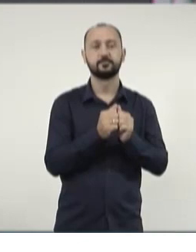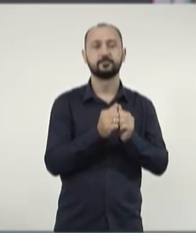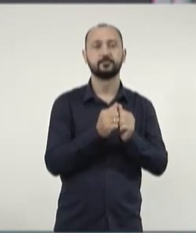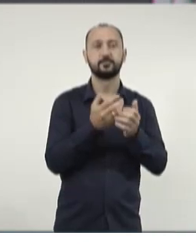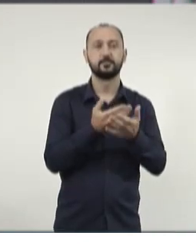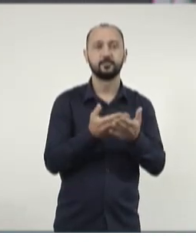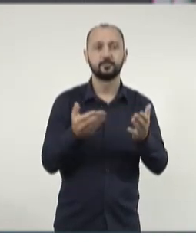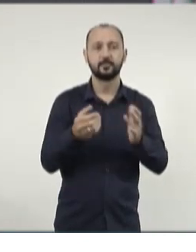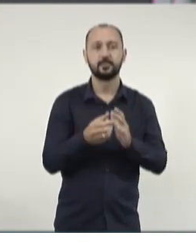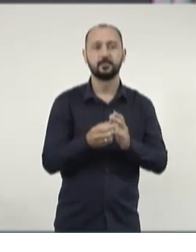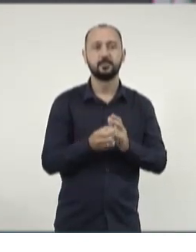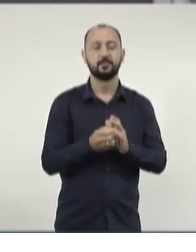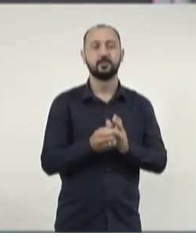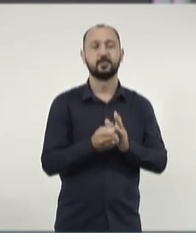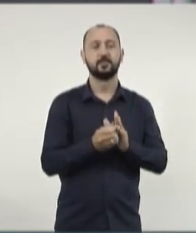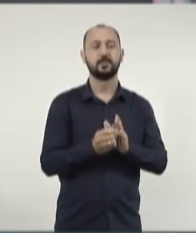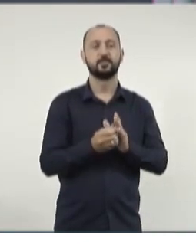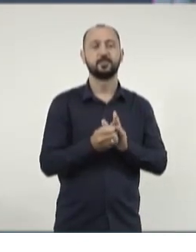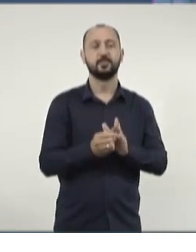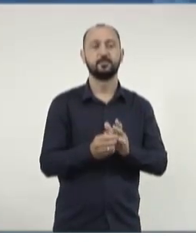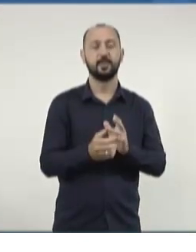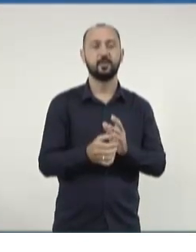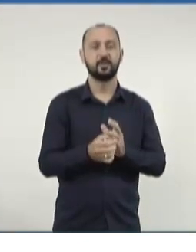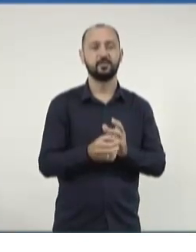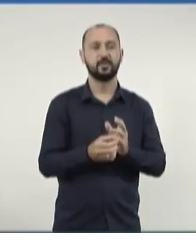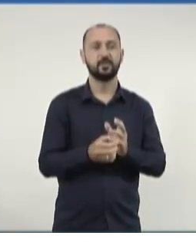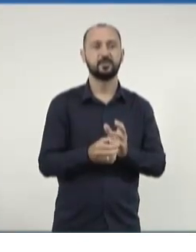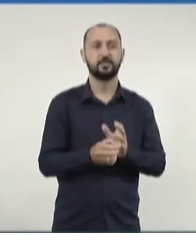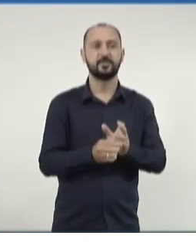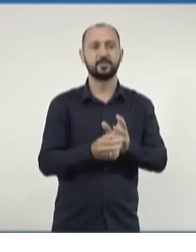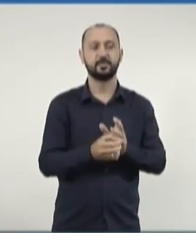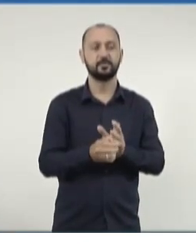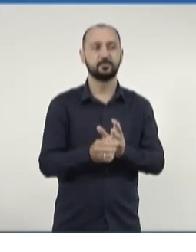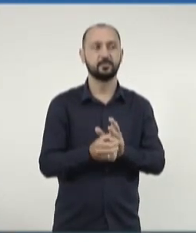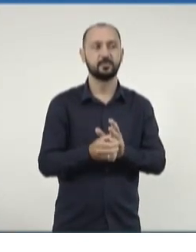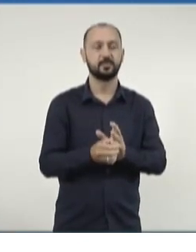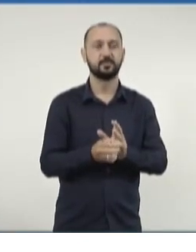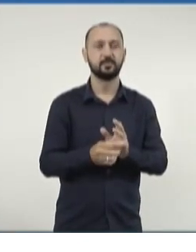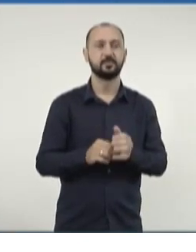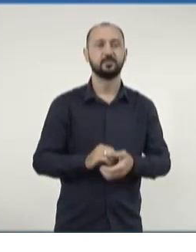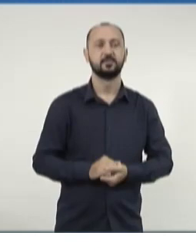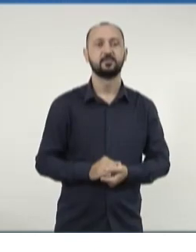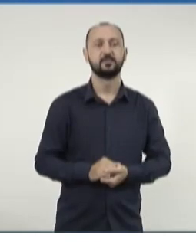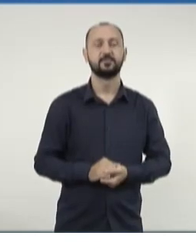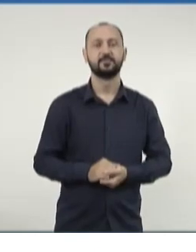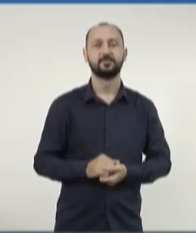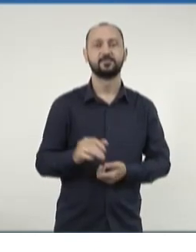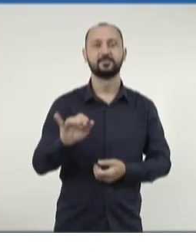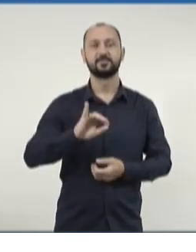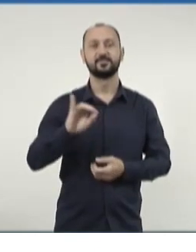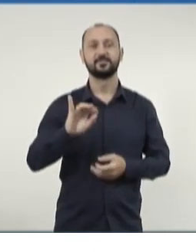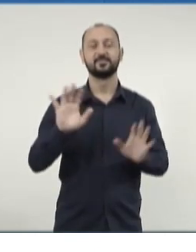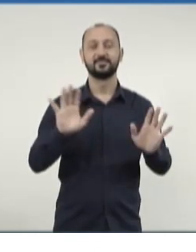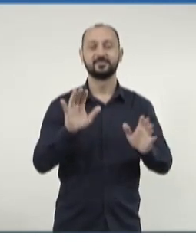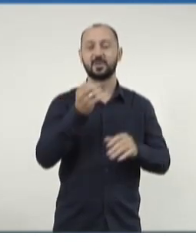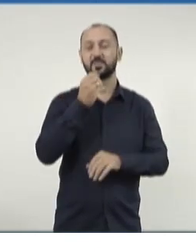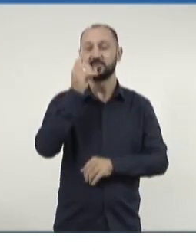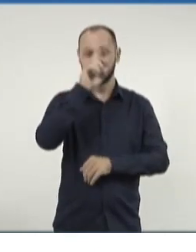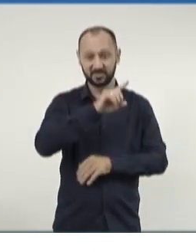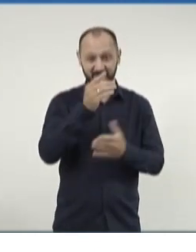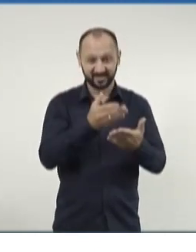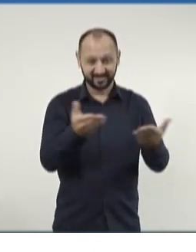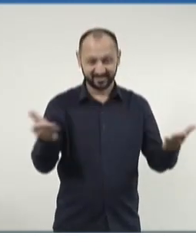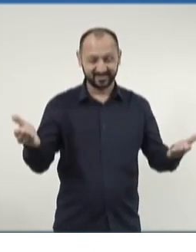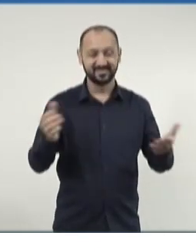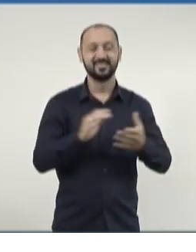compartilhar algumas palavras. Oi. Bom dia a